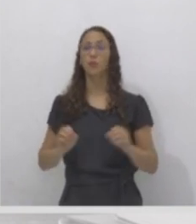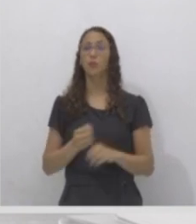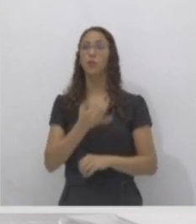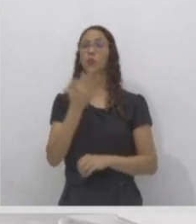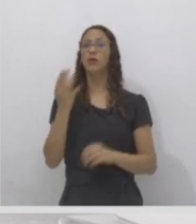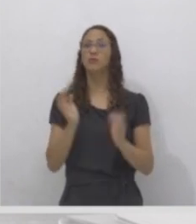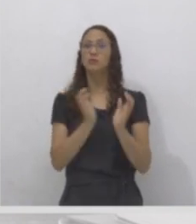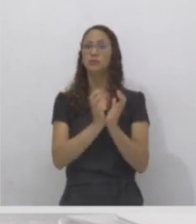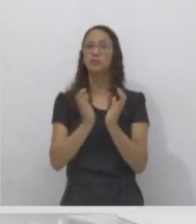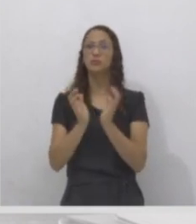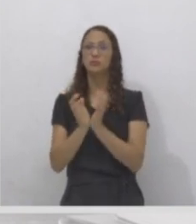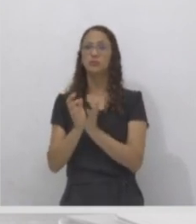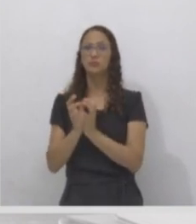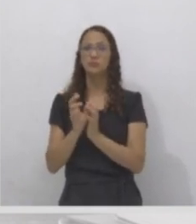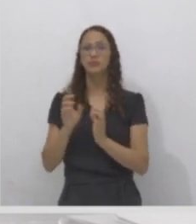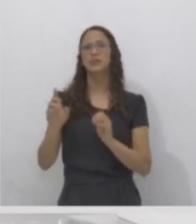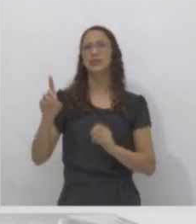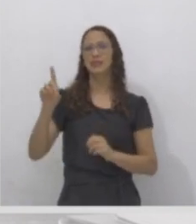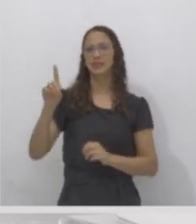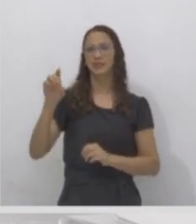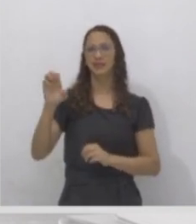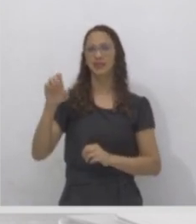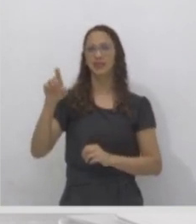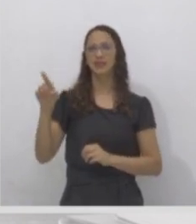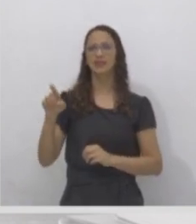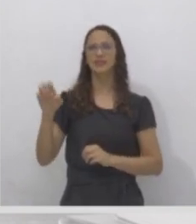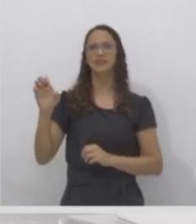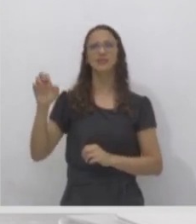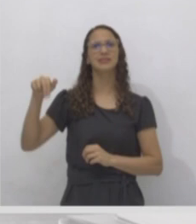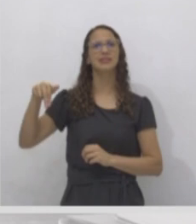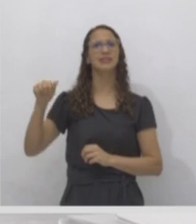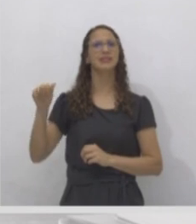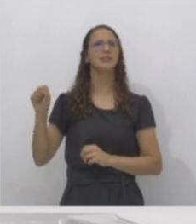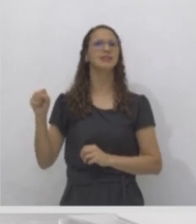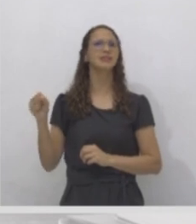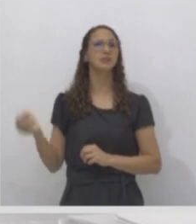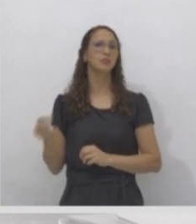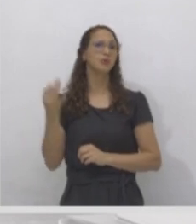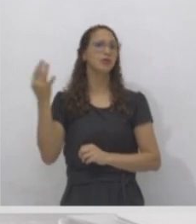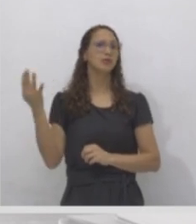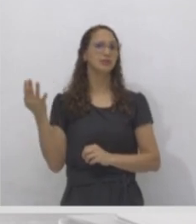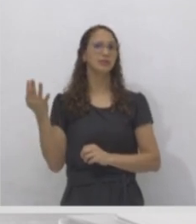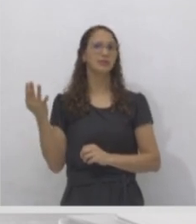quantos grupos de dezenas nós temos nesse numeral.